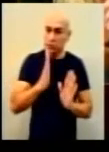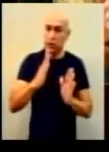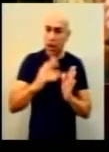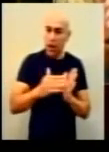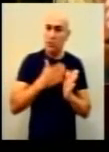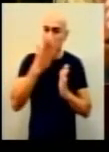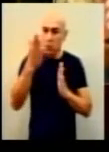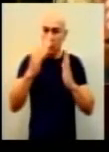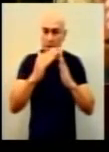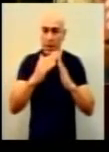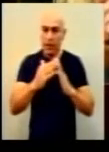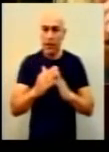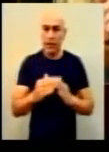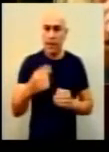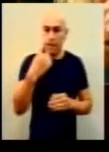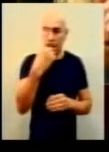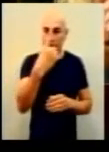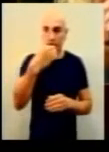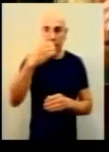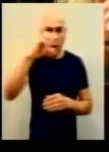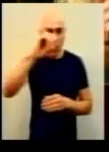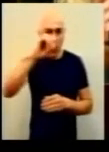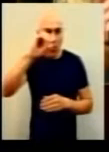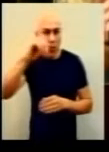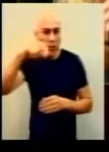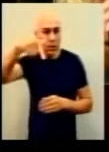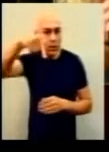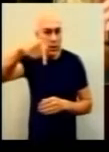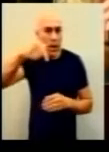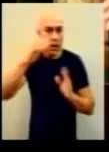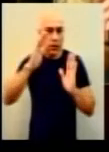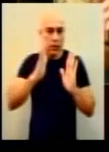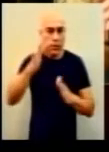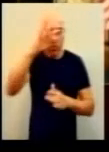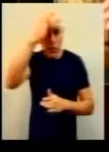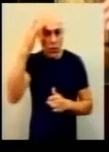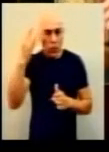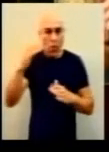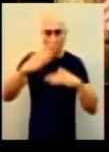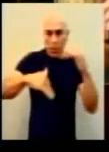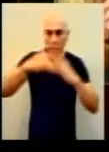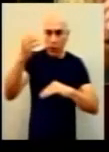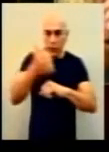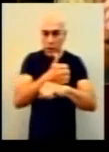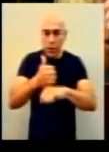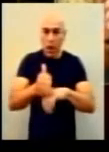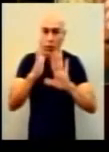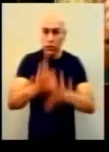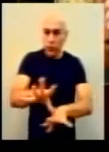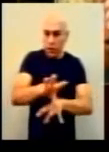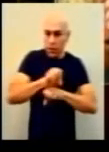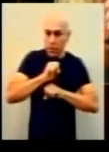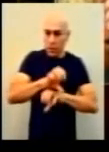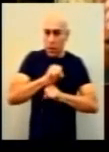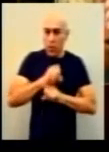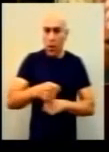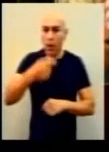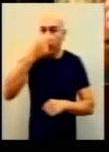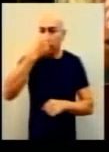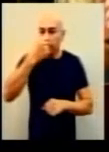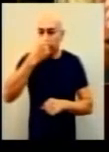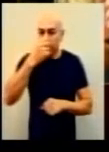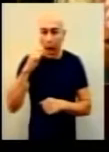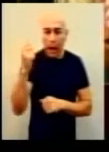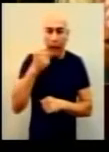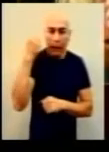laboratorialmente. 1.007 profissionais de saúde já foram acometidos com Covid. E síndrome respiratória aguda grave, nós